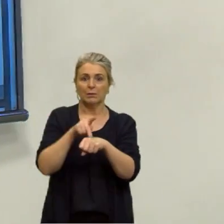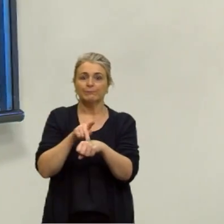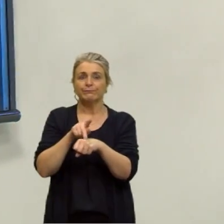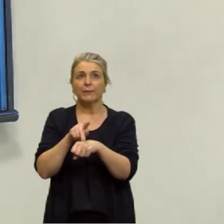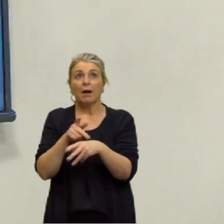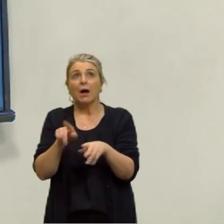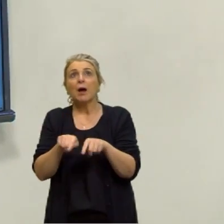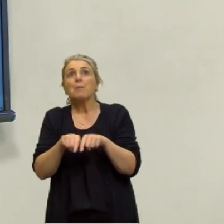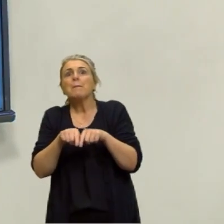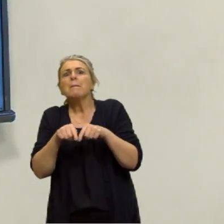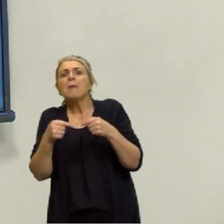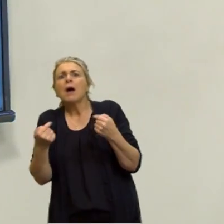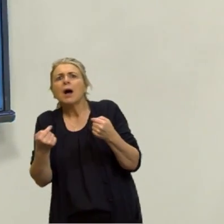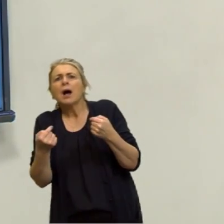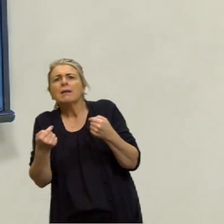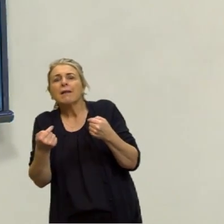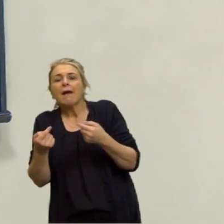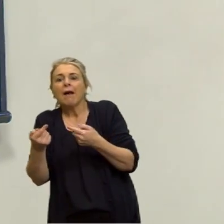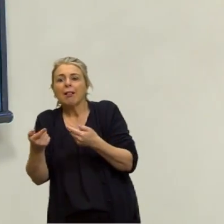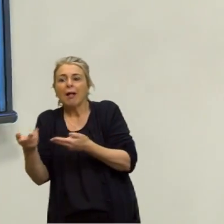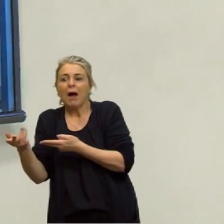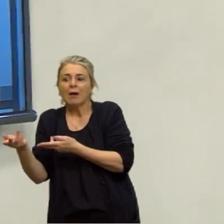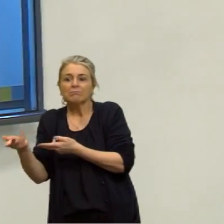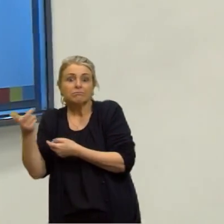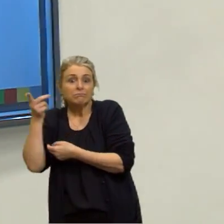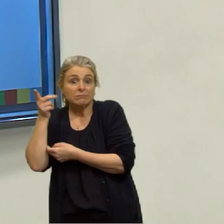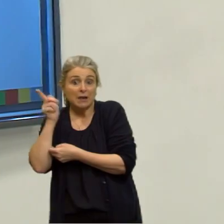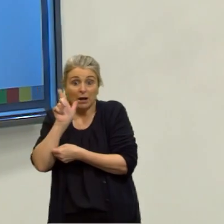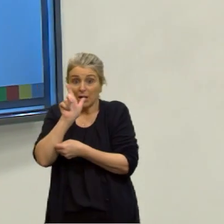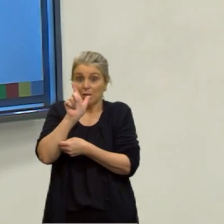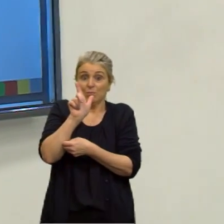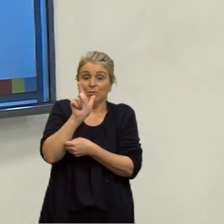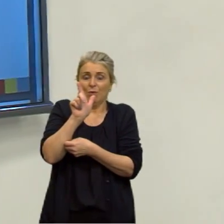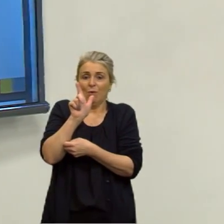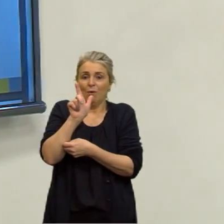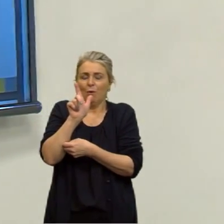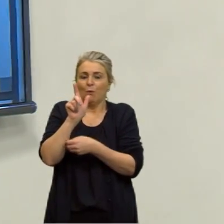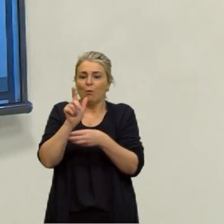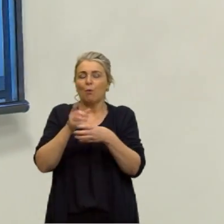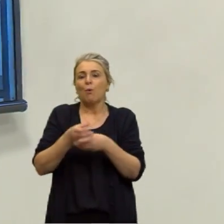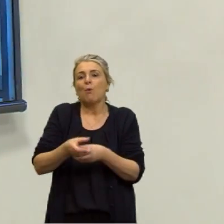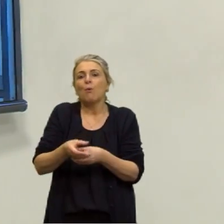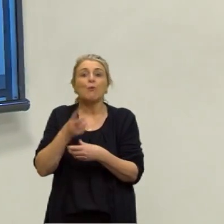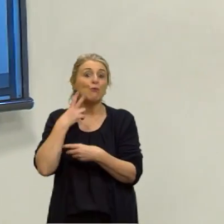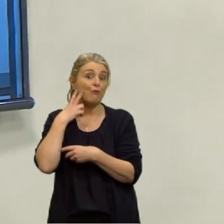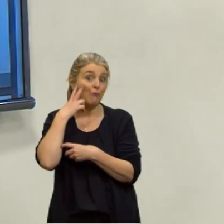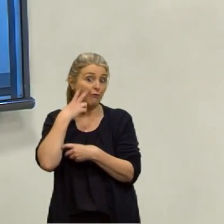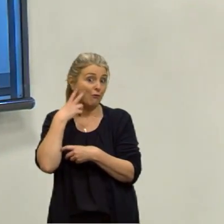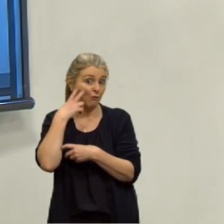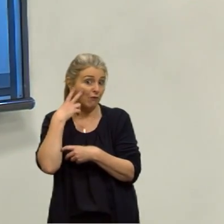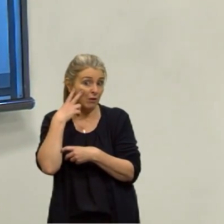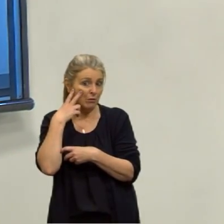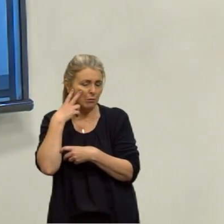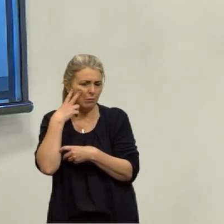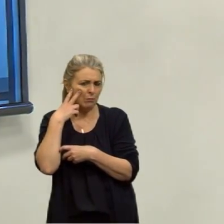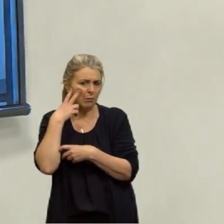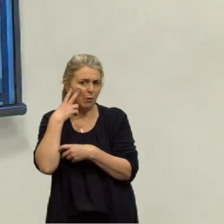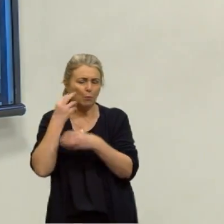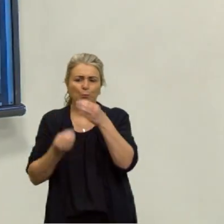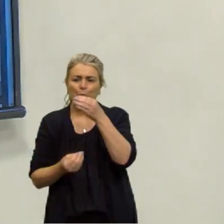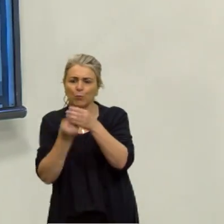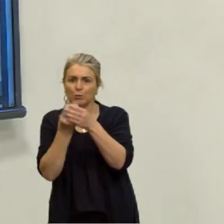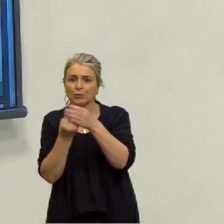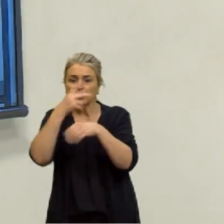chileno um vinho chileno indico lugar de origem onde esse objeto foi fabricado foi constituído tá